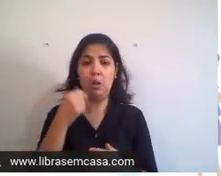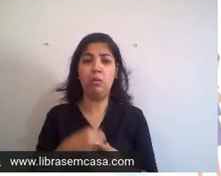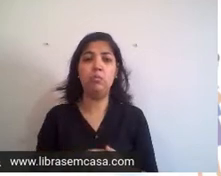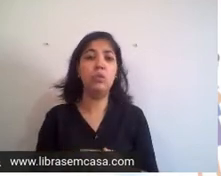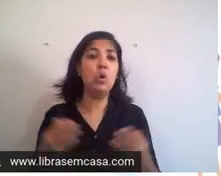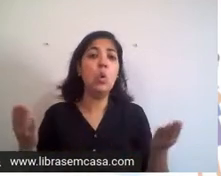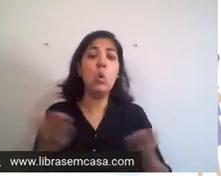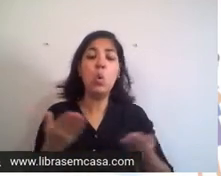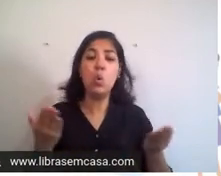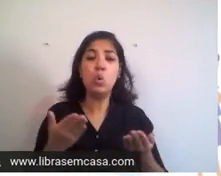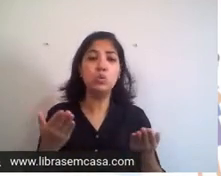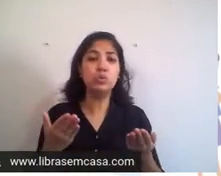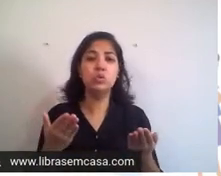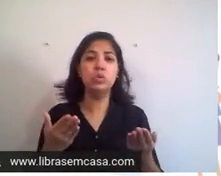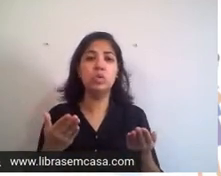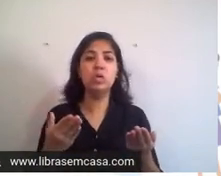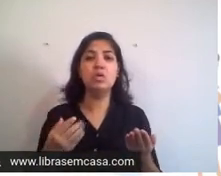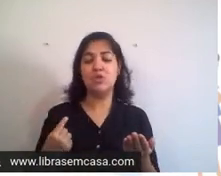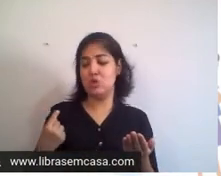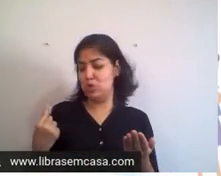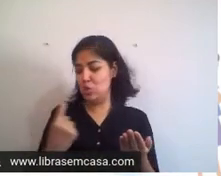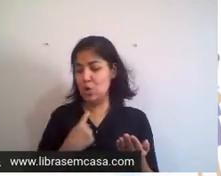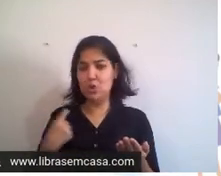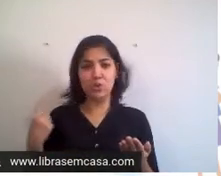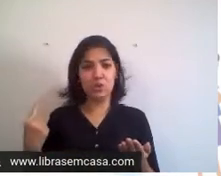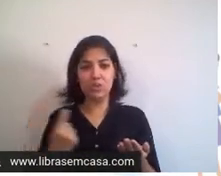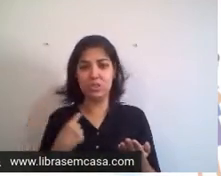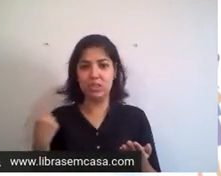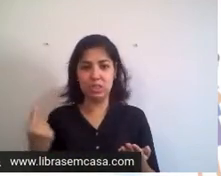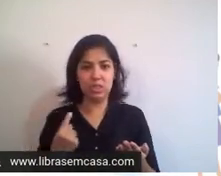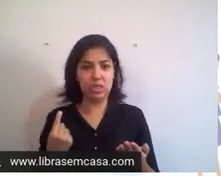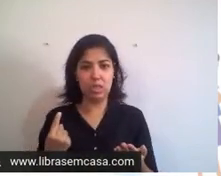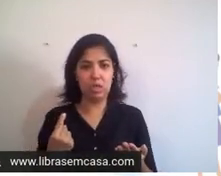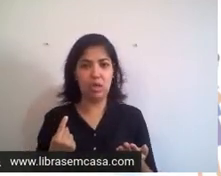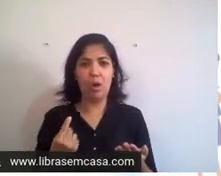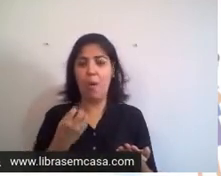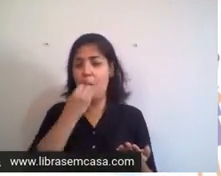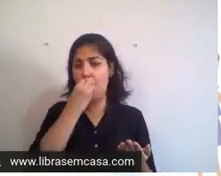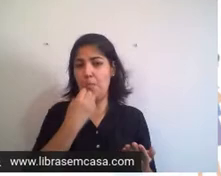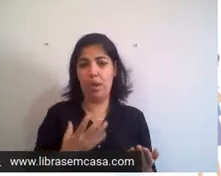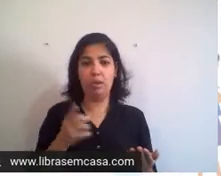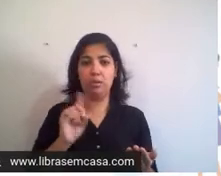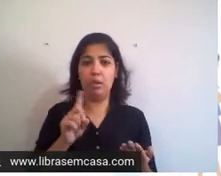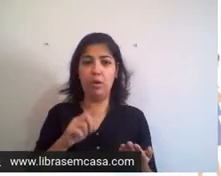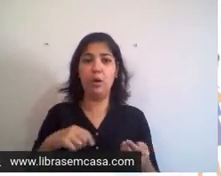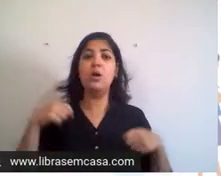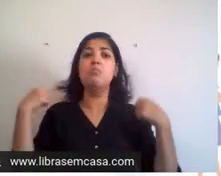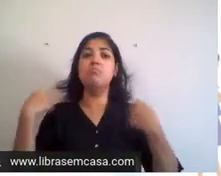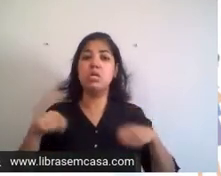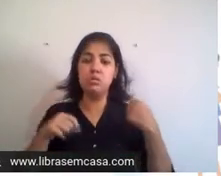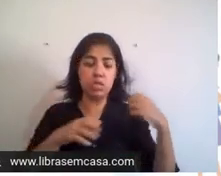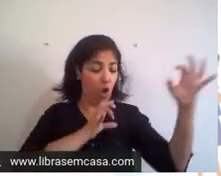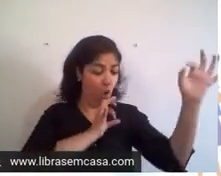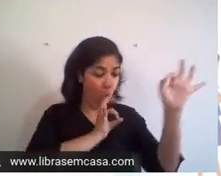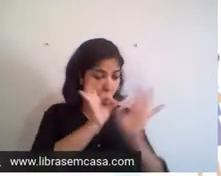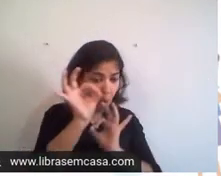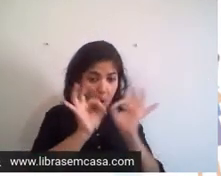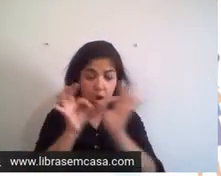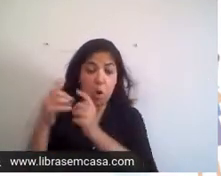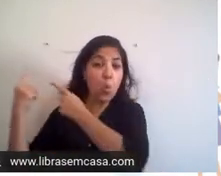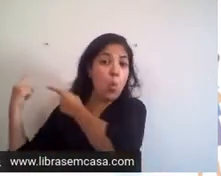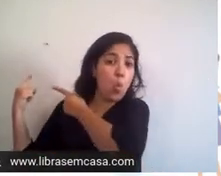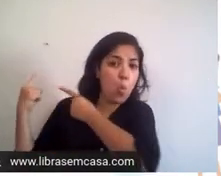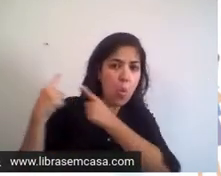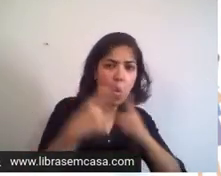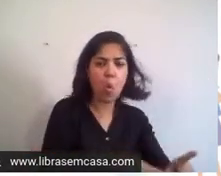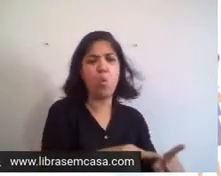você ter uma atitude individual e coletiva do bem. Você precisa se organizar contra